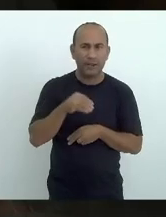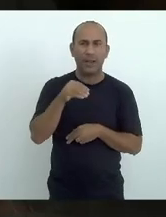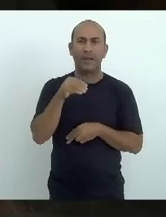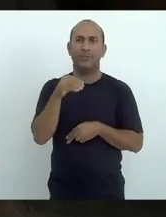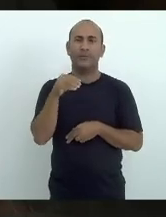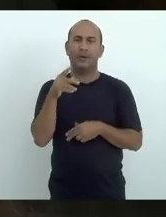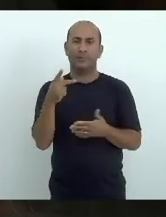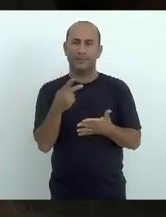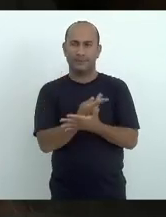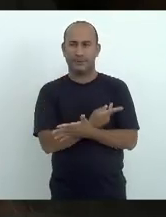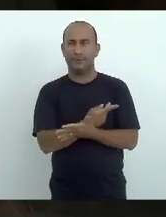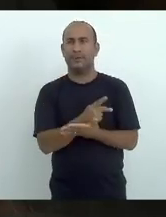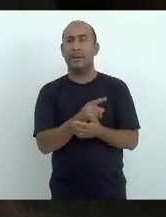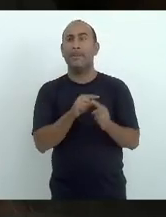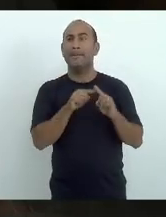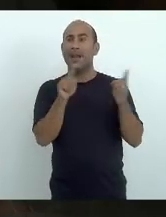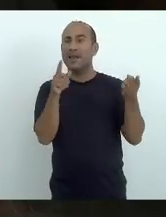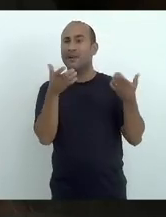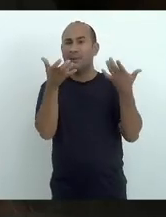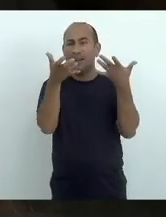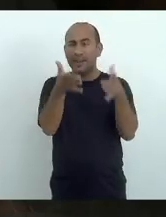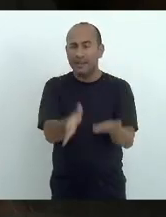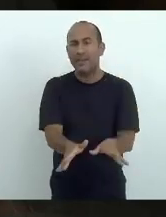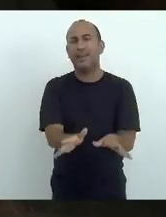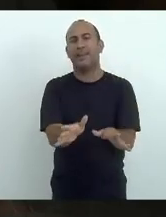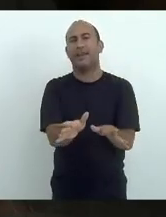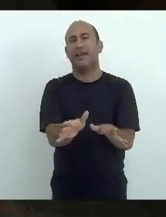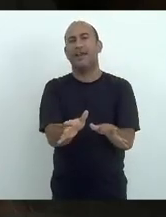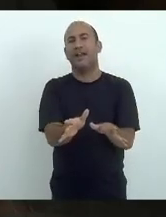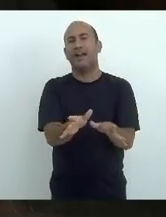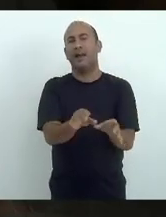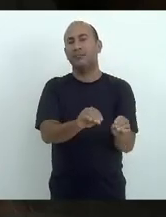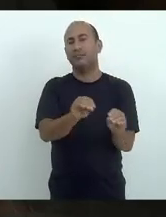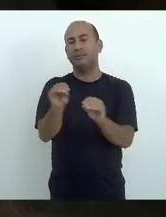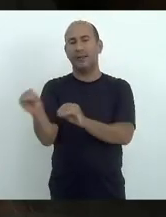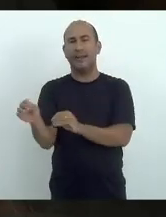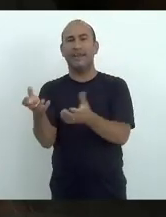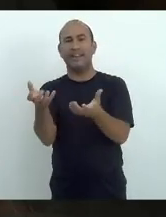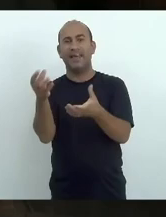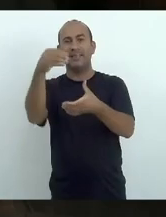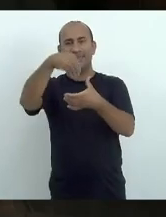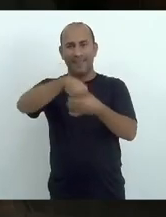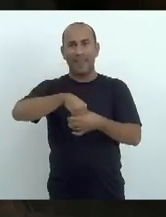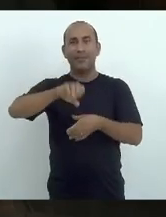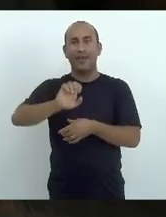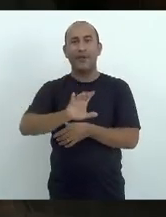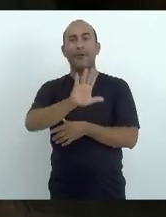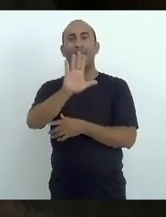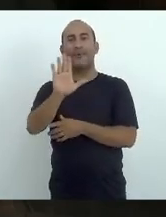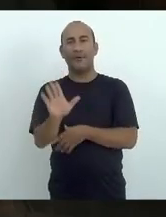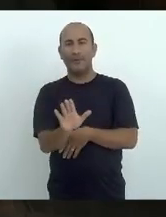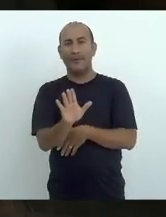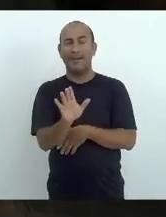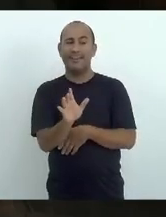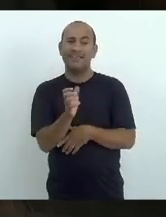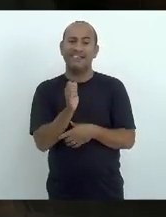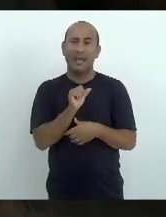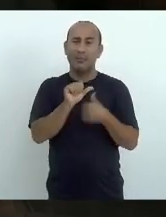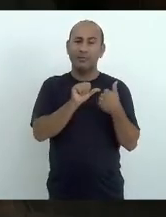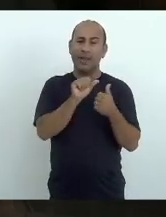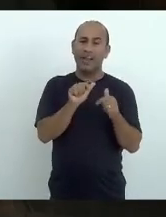de maneira retumbante. Mas não queria sair da Europa, não queria sair da zona do euro, só queria sair daquele modelo que